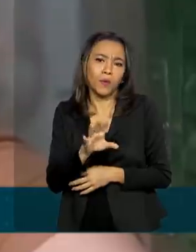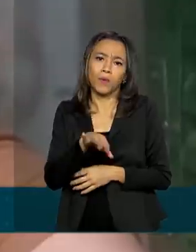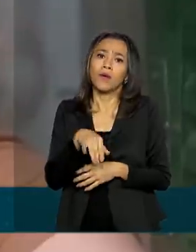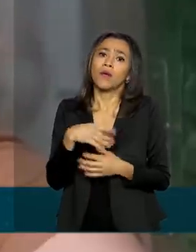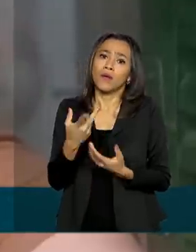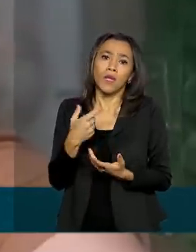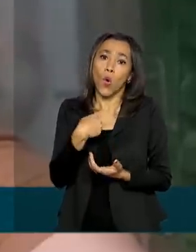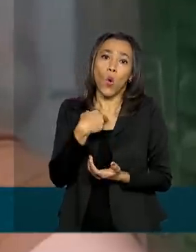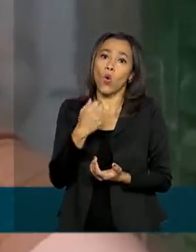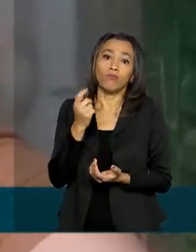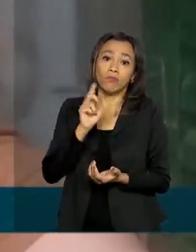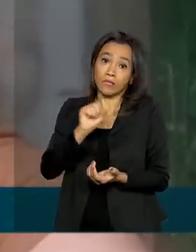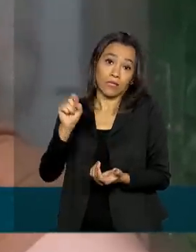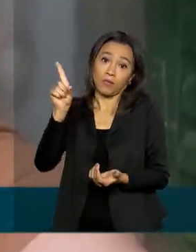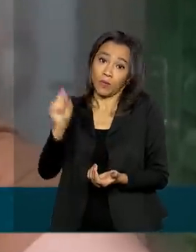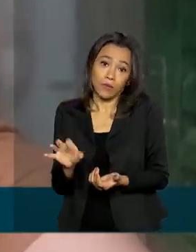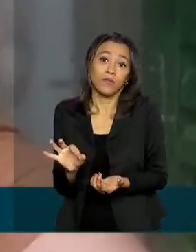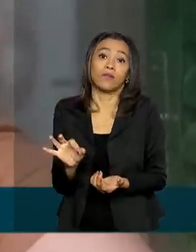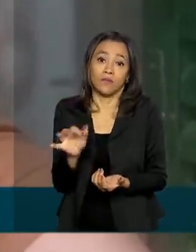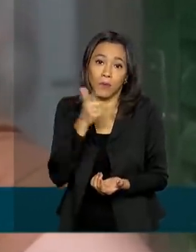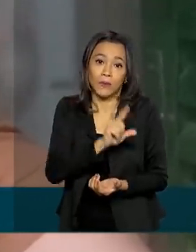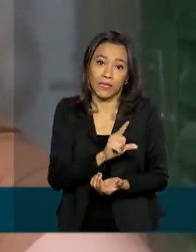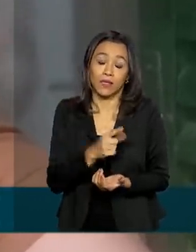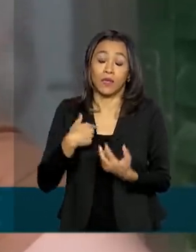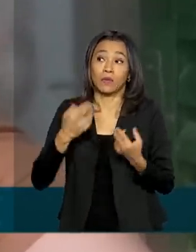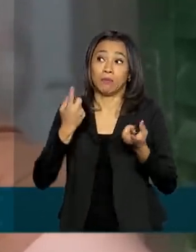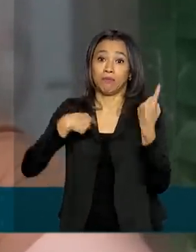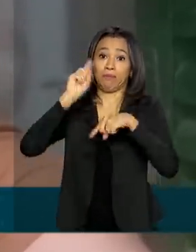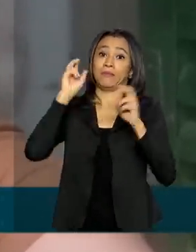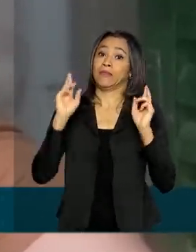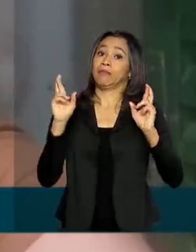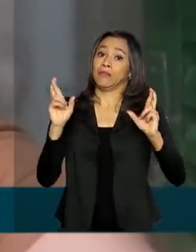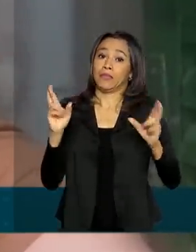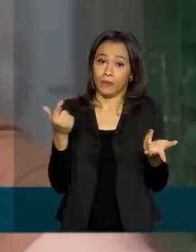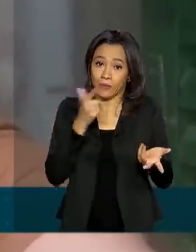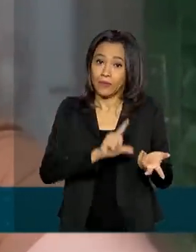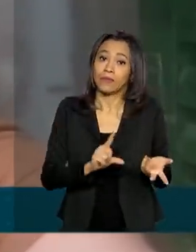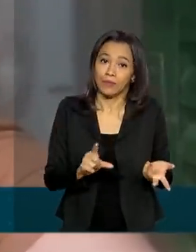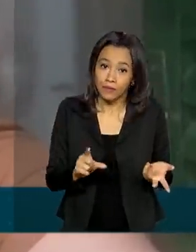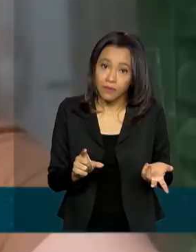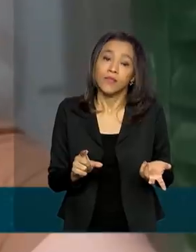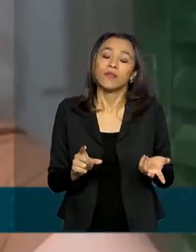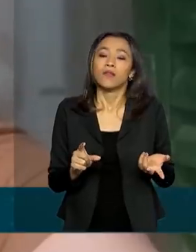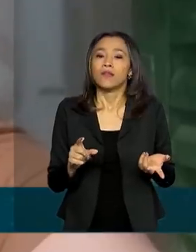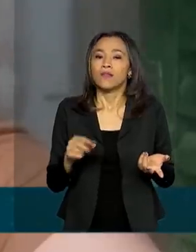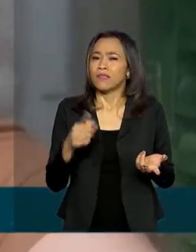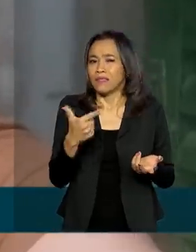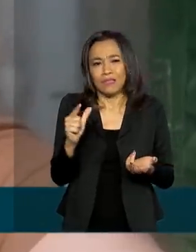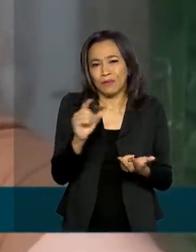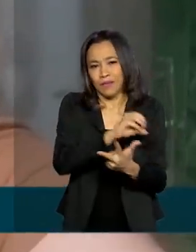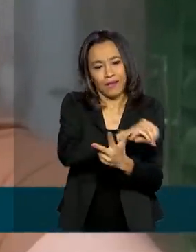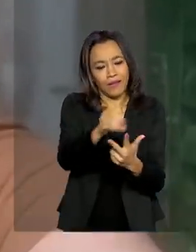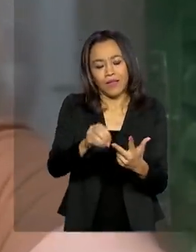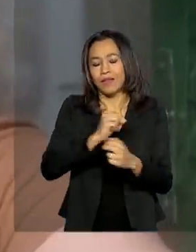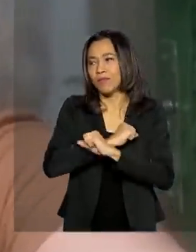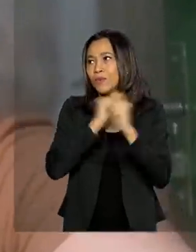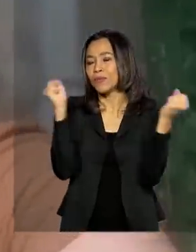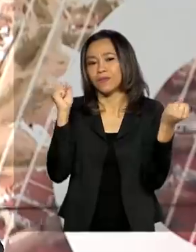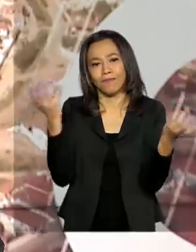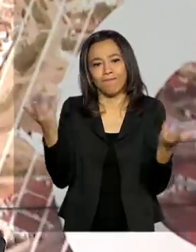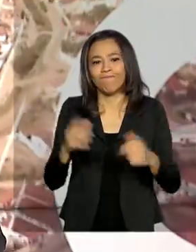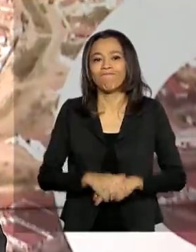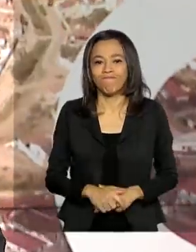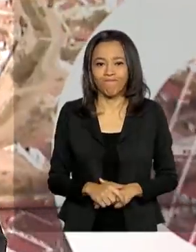isenta deste valor. E eu espero ter sucesso nisso e sem o Enem realmente não seria possível.